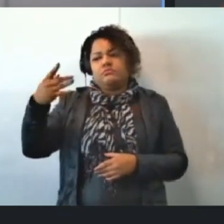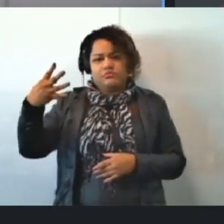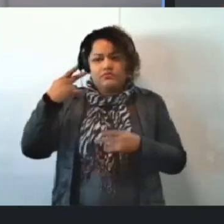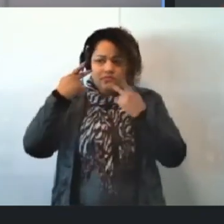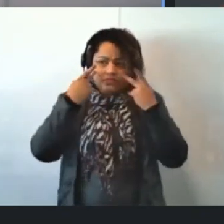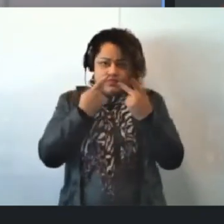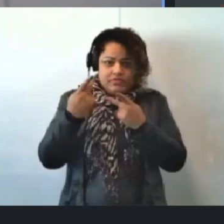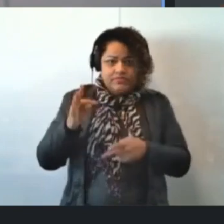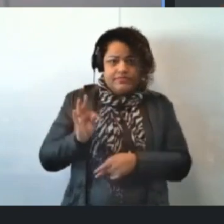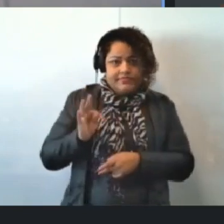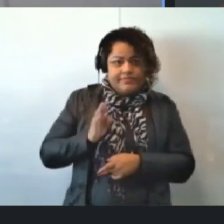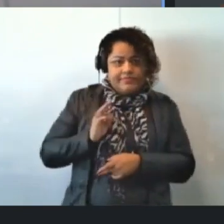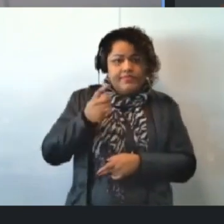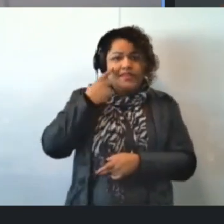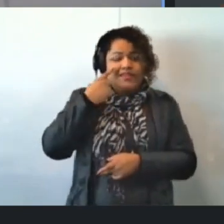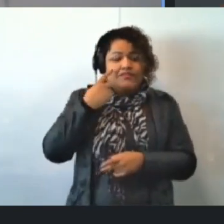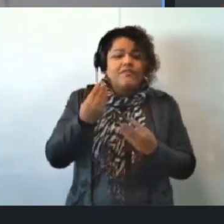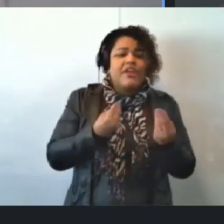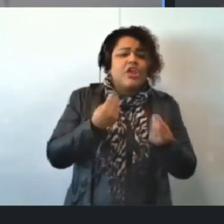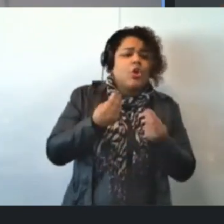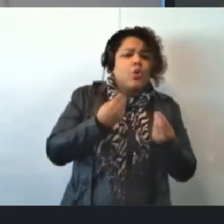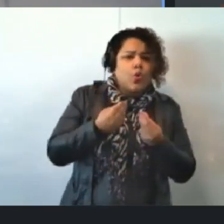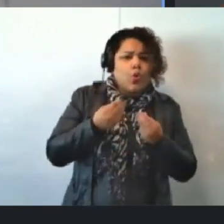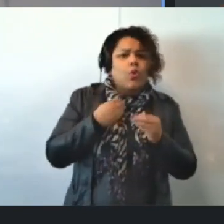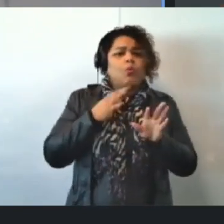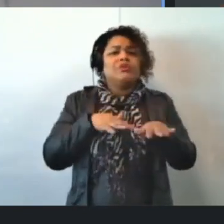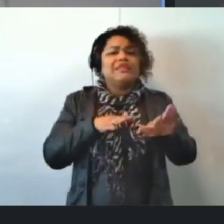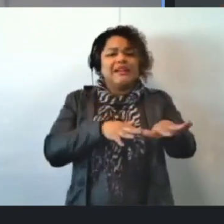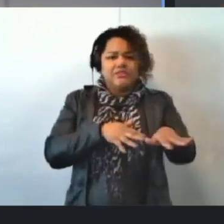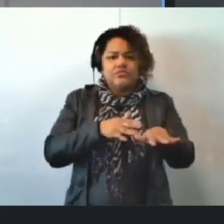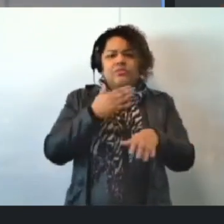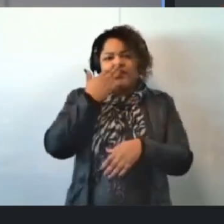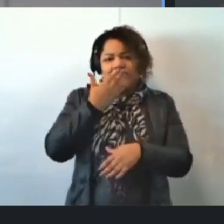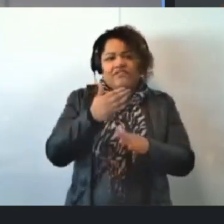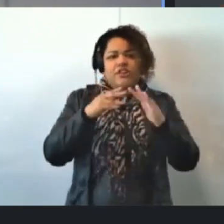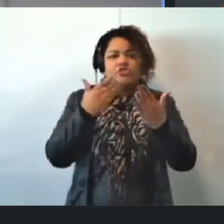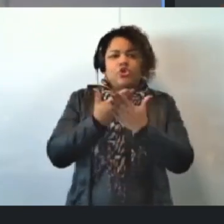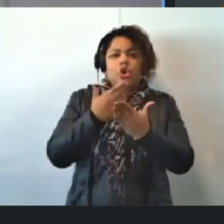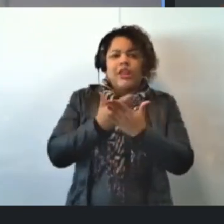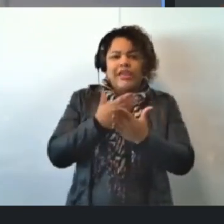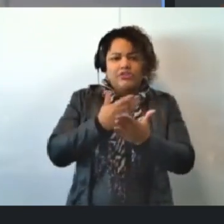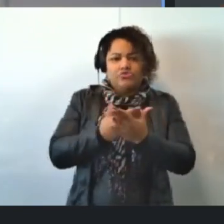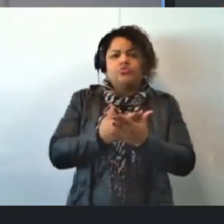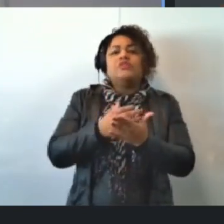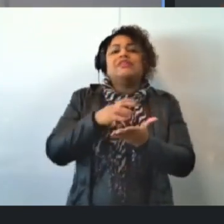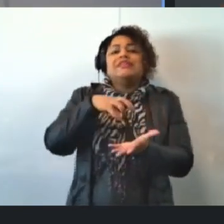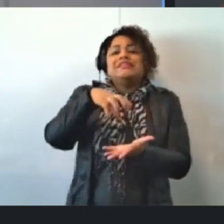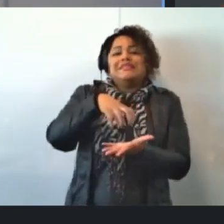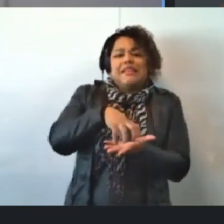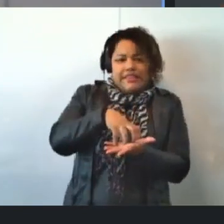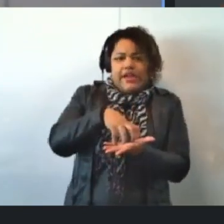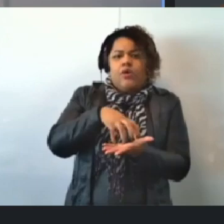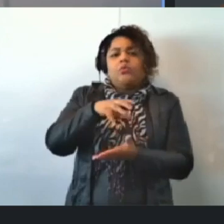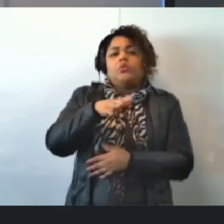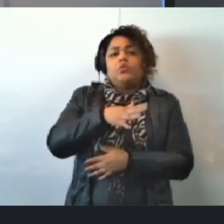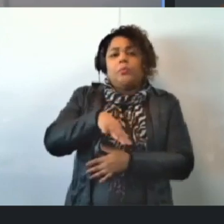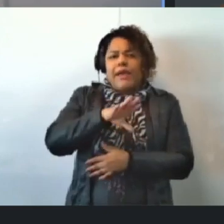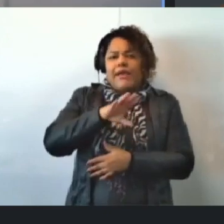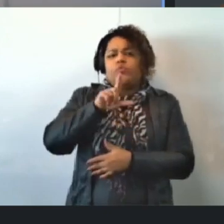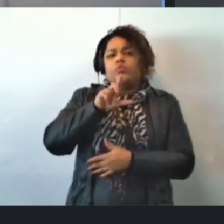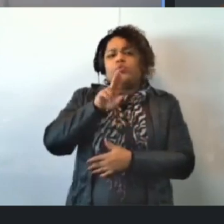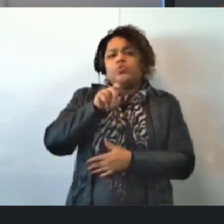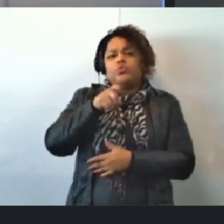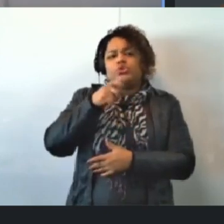condições de trânsito e possíveis melhorias em frente ao Colégio Central no bairro Luxemburgo. Data dia 2 de julho de 2024, às 10 da